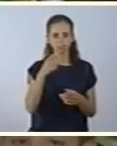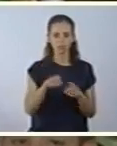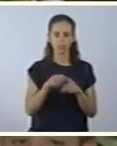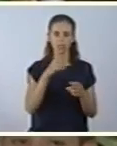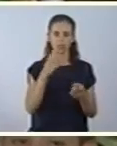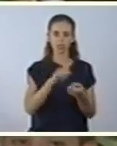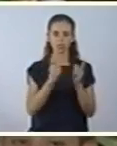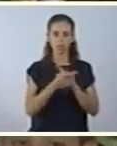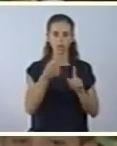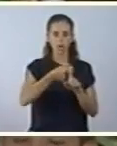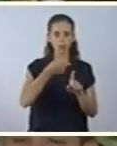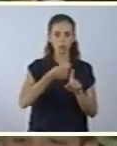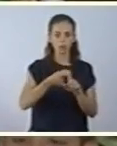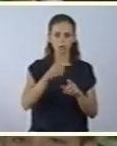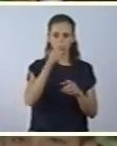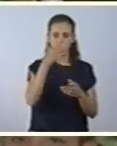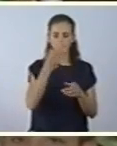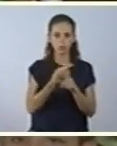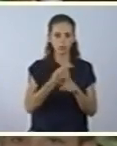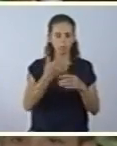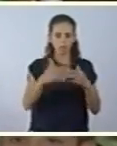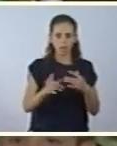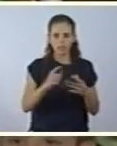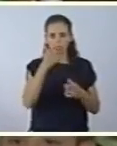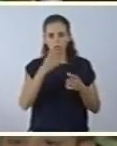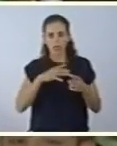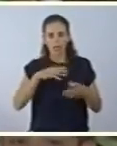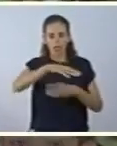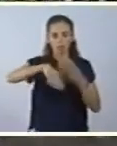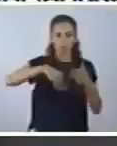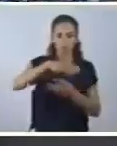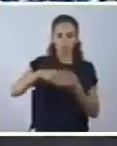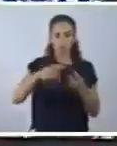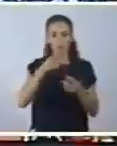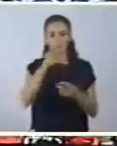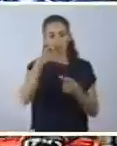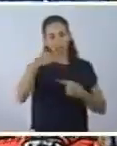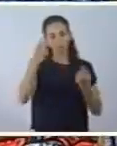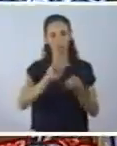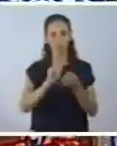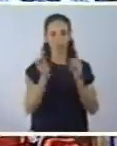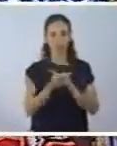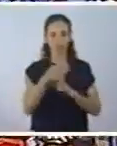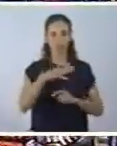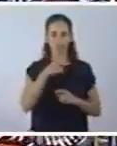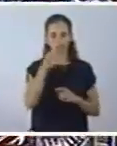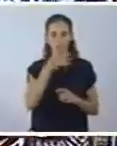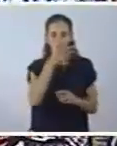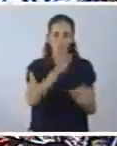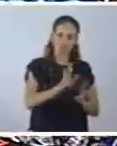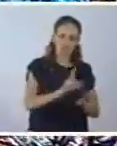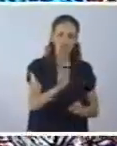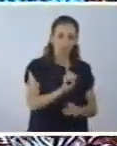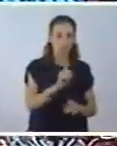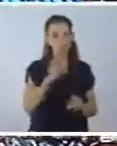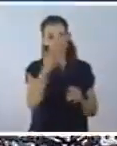contradição, a lutar contra a corrente, contra aqueles que querem mostrar o contrário, que nos querem desanimar, que nos